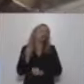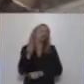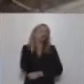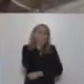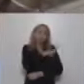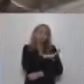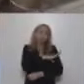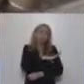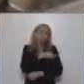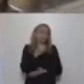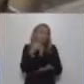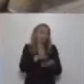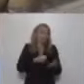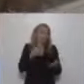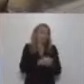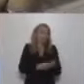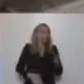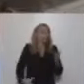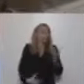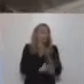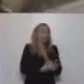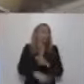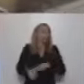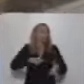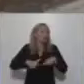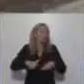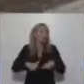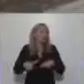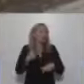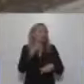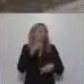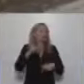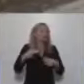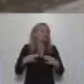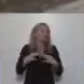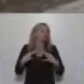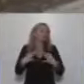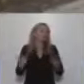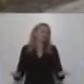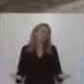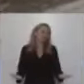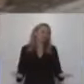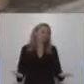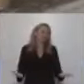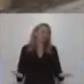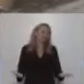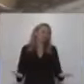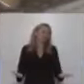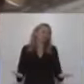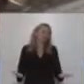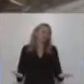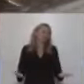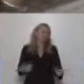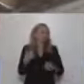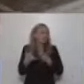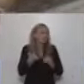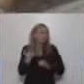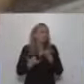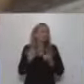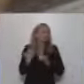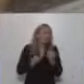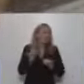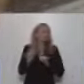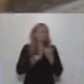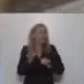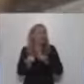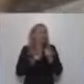absurdo forçar o policial a trabalhar no dia de folga. Então, eu fiquei brincando com o Pobel, que eu estou brincando de nadar. Que eu ainda estou na onda